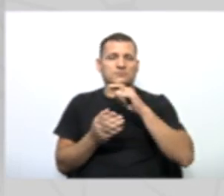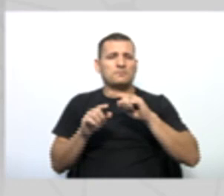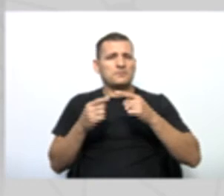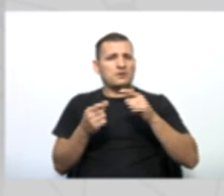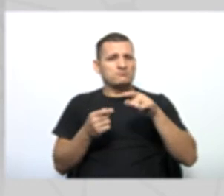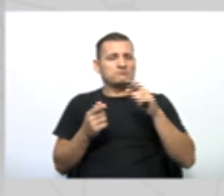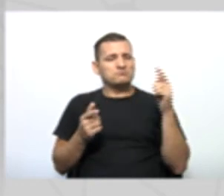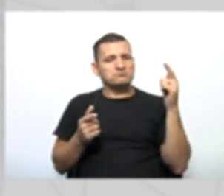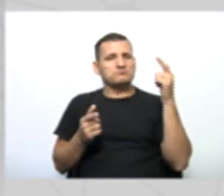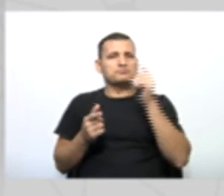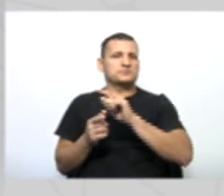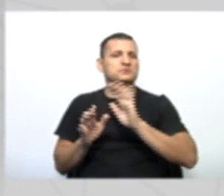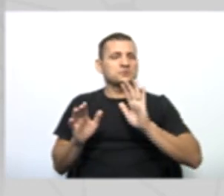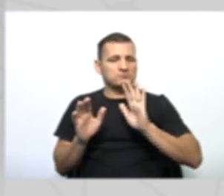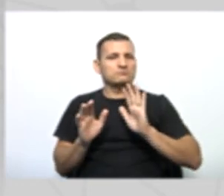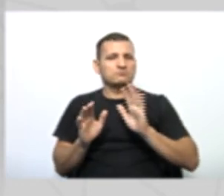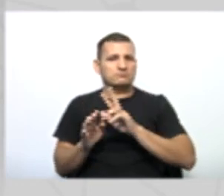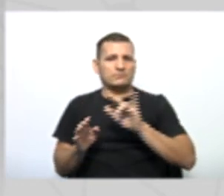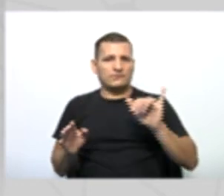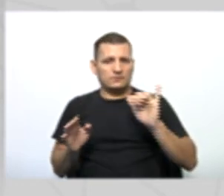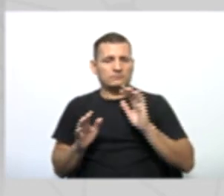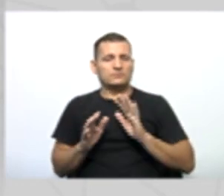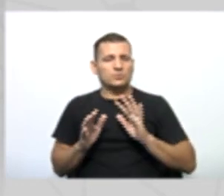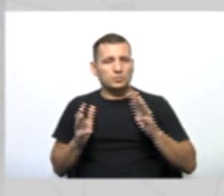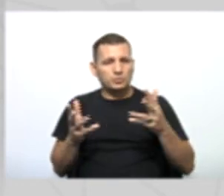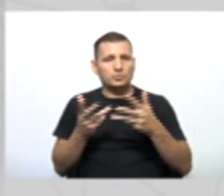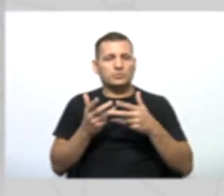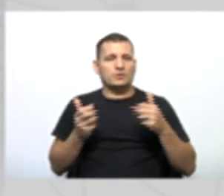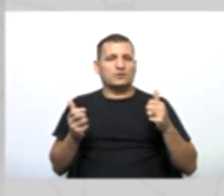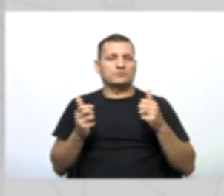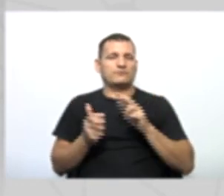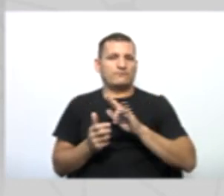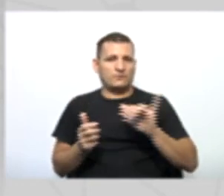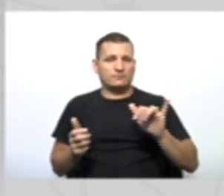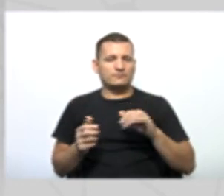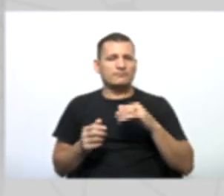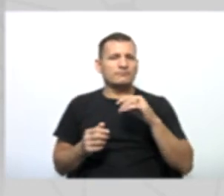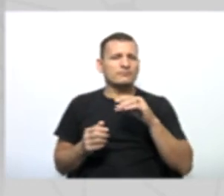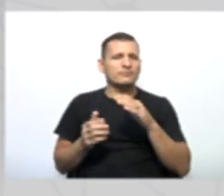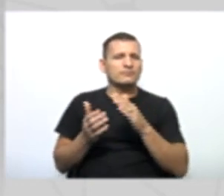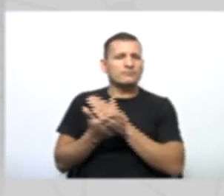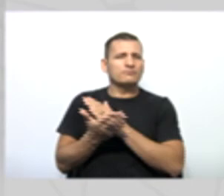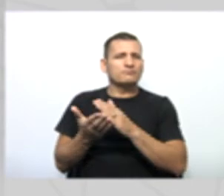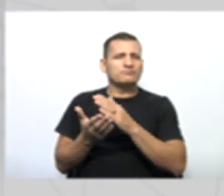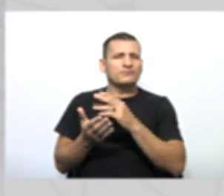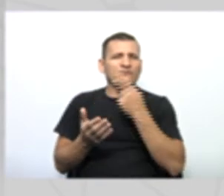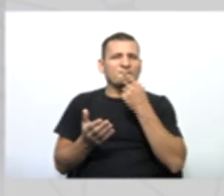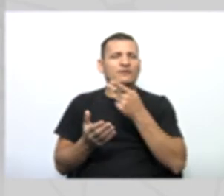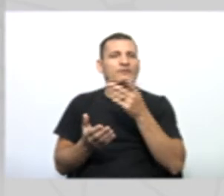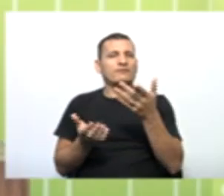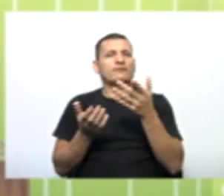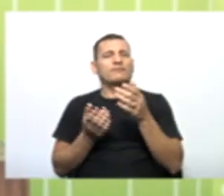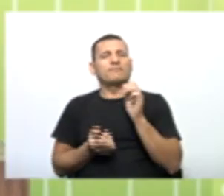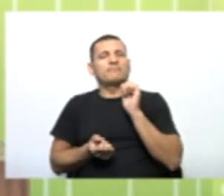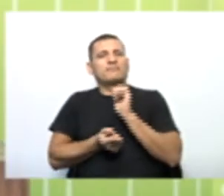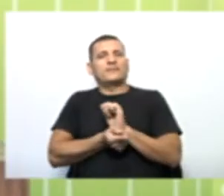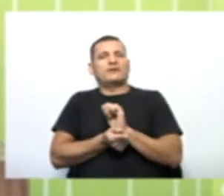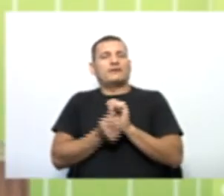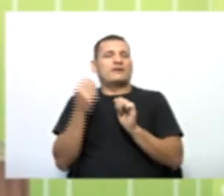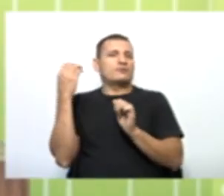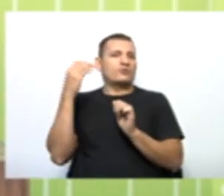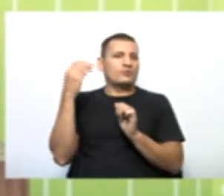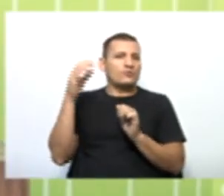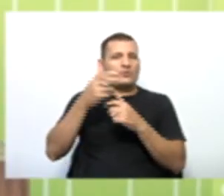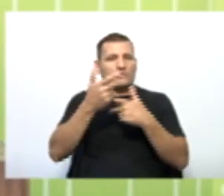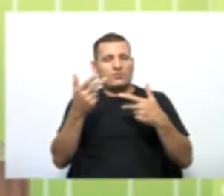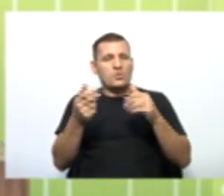você vai dominar totalmente essa virtude. Não tem a galera que diz que quer parar de tomar refrigerante? E para parar de